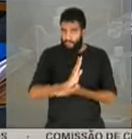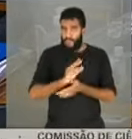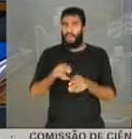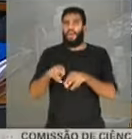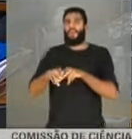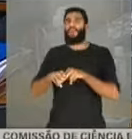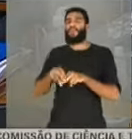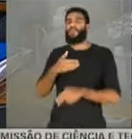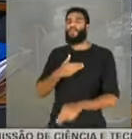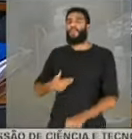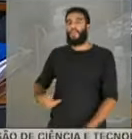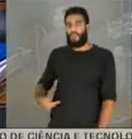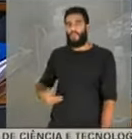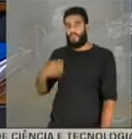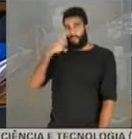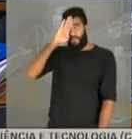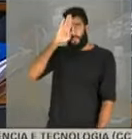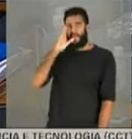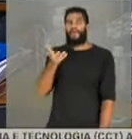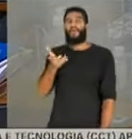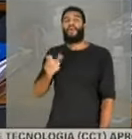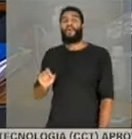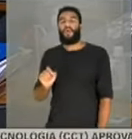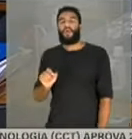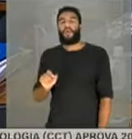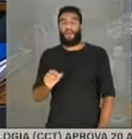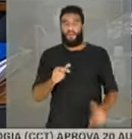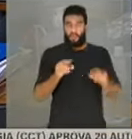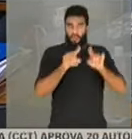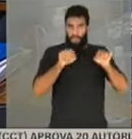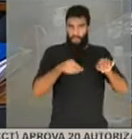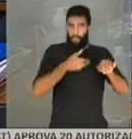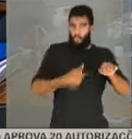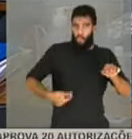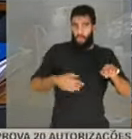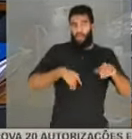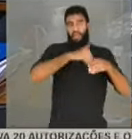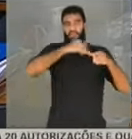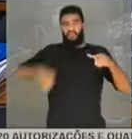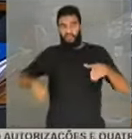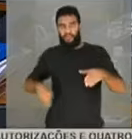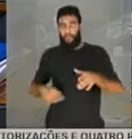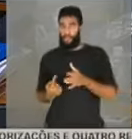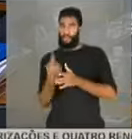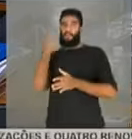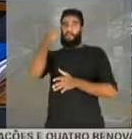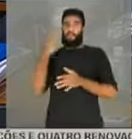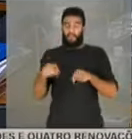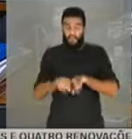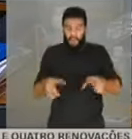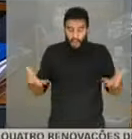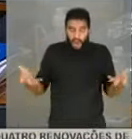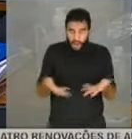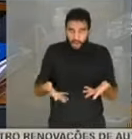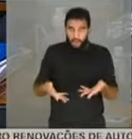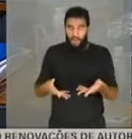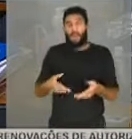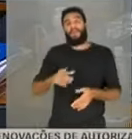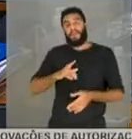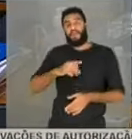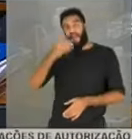governo Bolsonaro quer tanto acabar com a estabilidade do servidor público. Tanto no passado quanto agora, foi impedido que um golpe